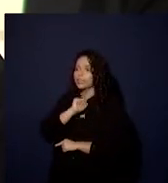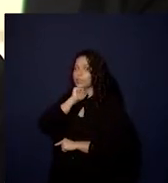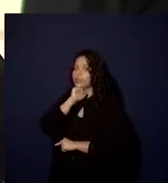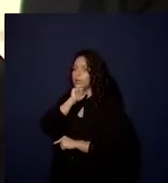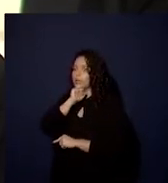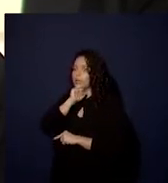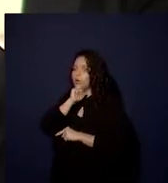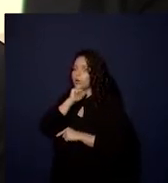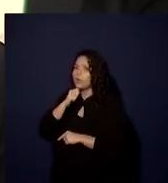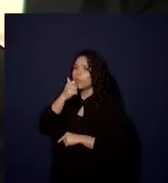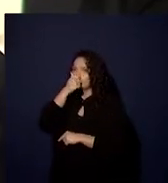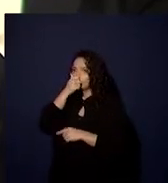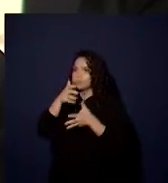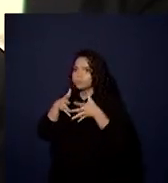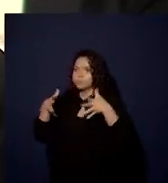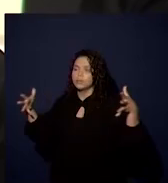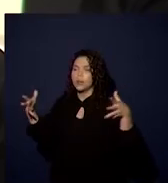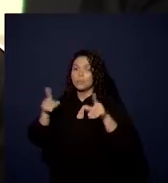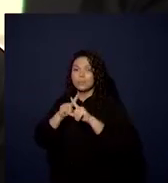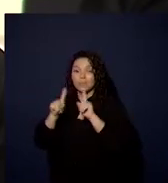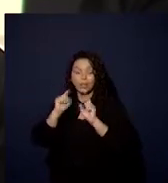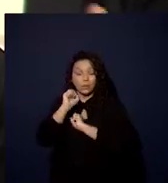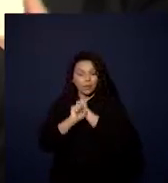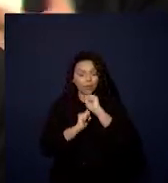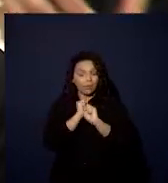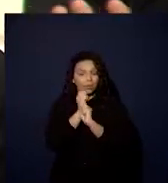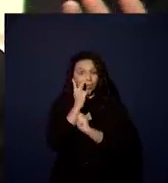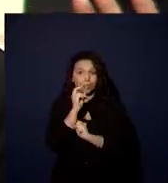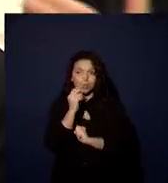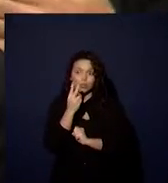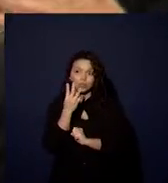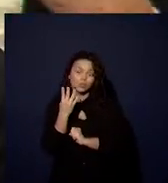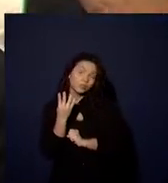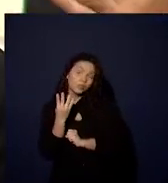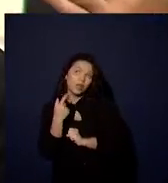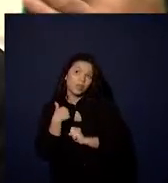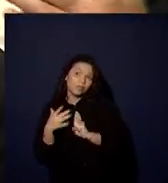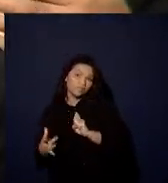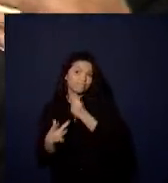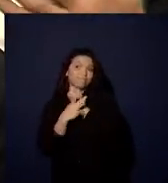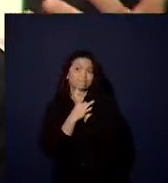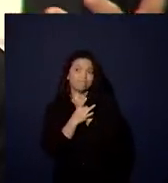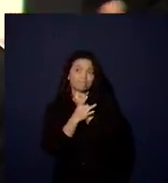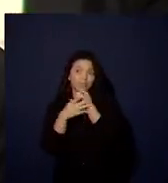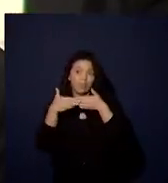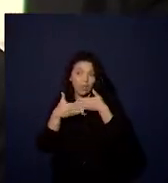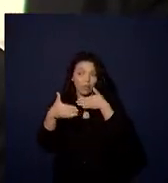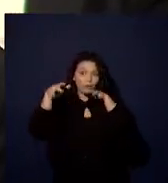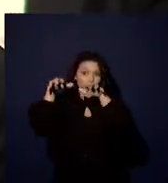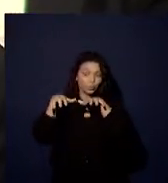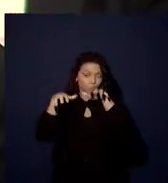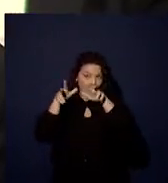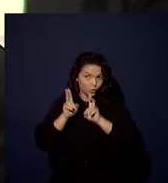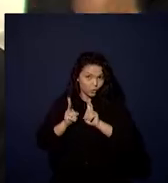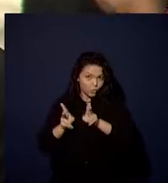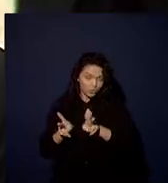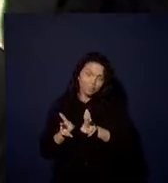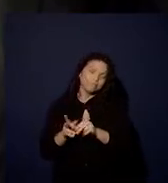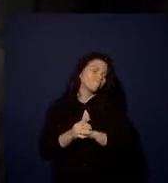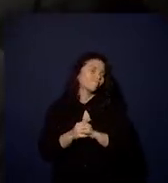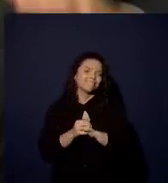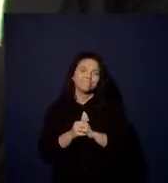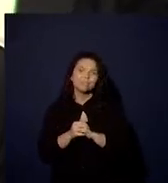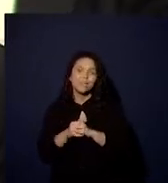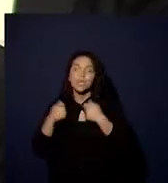garante que 2024 será também nesse nível A gente vai precisar contar com um período úmido né de